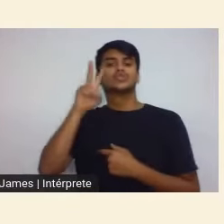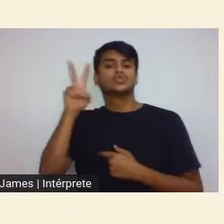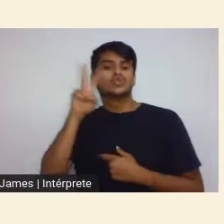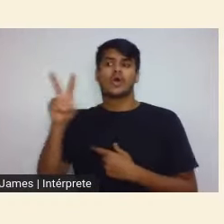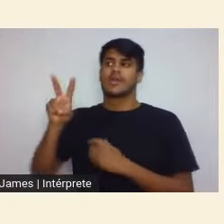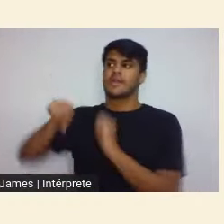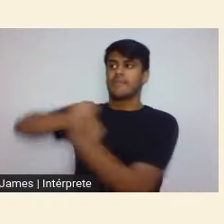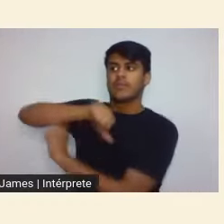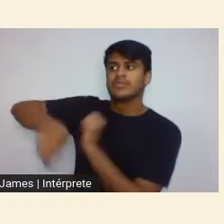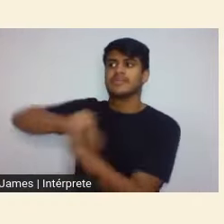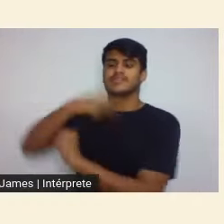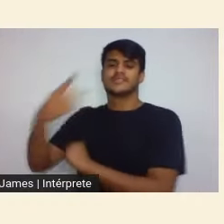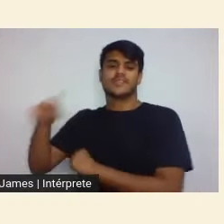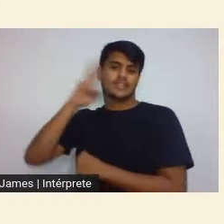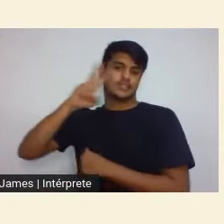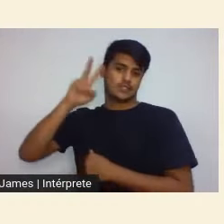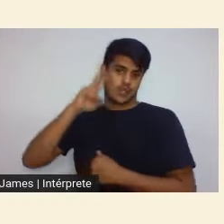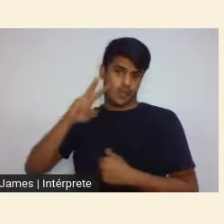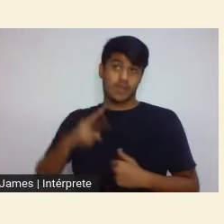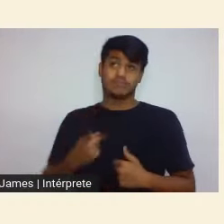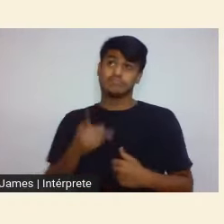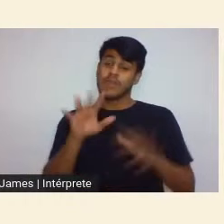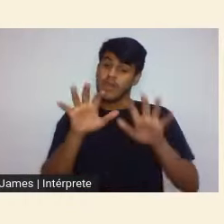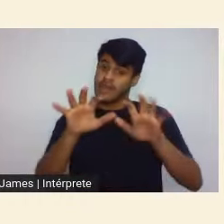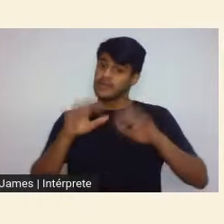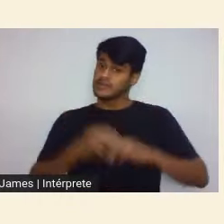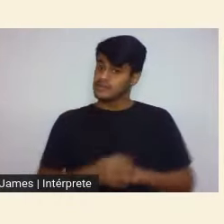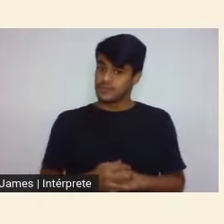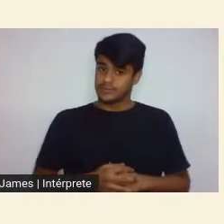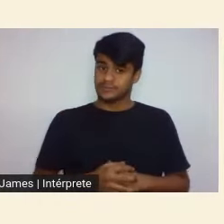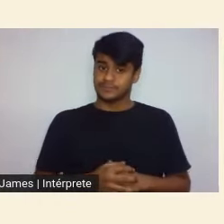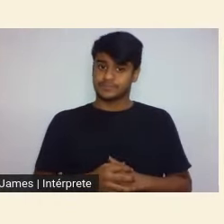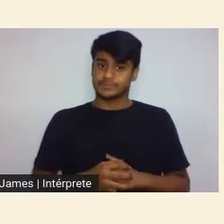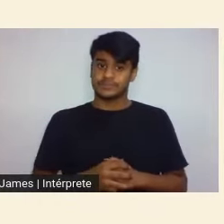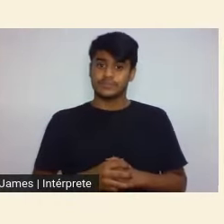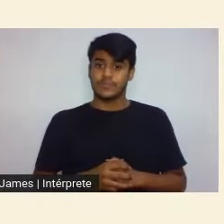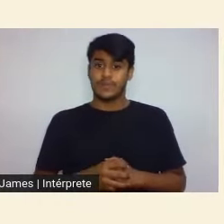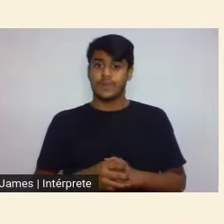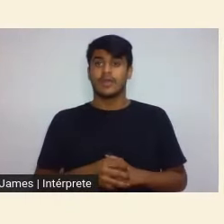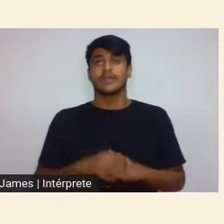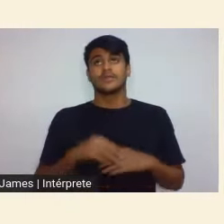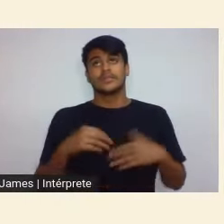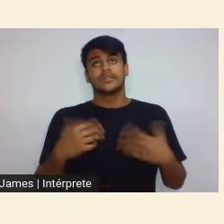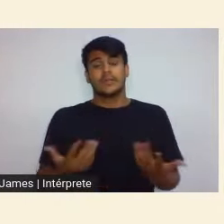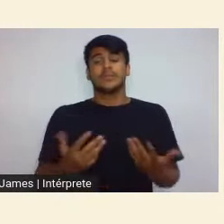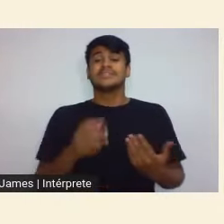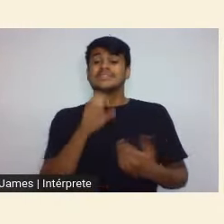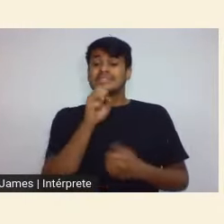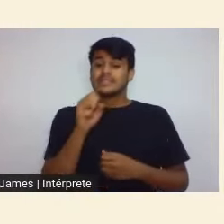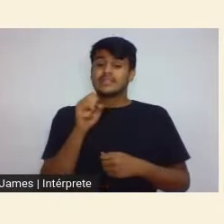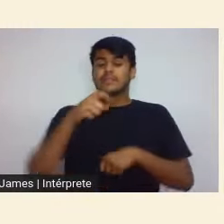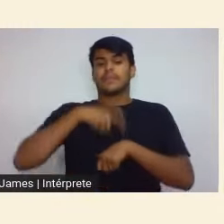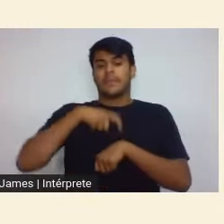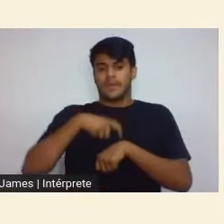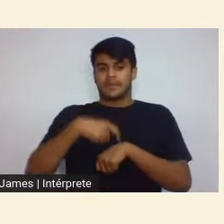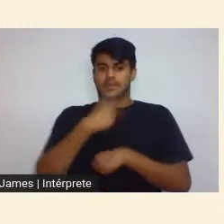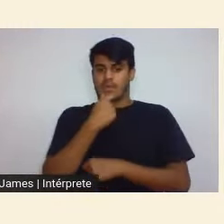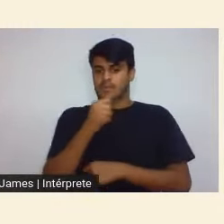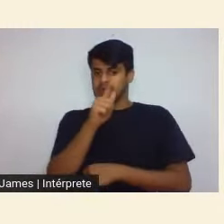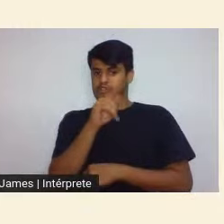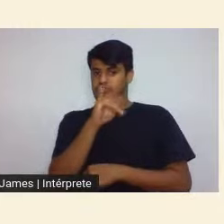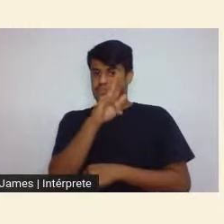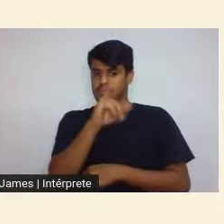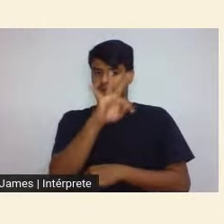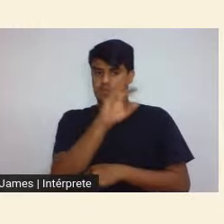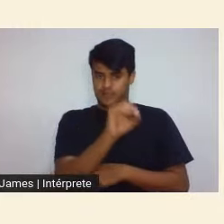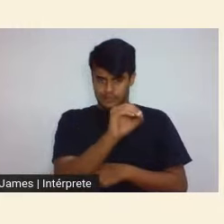mudanças históricas. Quer dizer, é isso, né? Ou seja, quando, né, Gilberto Freire tenta, de